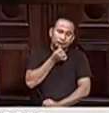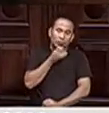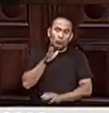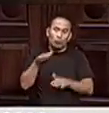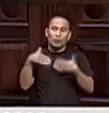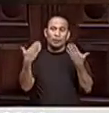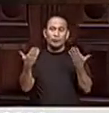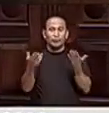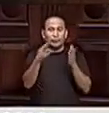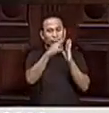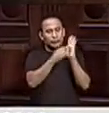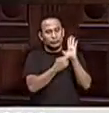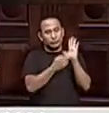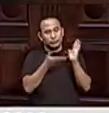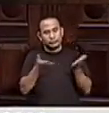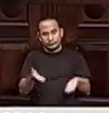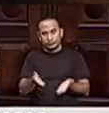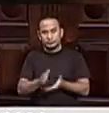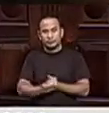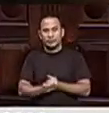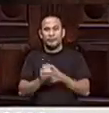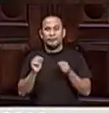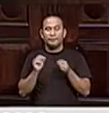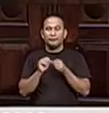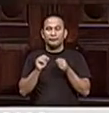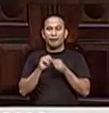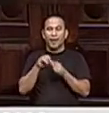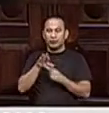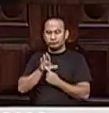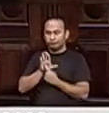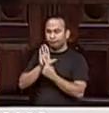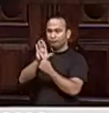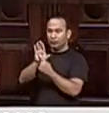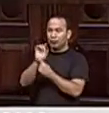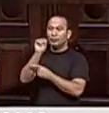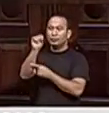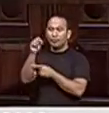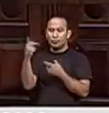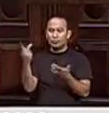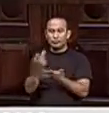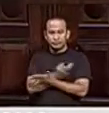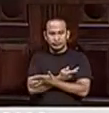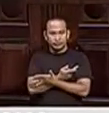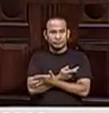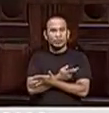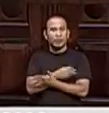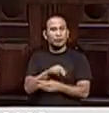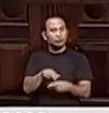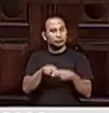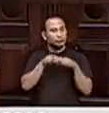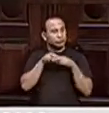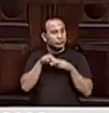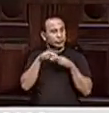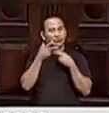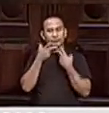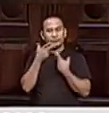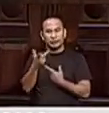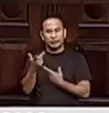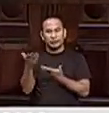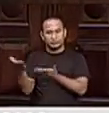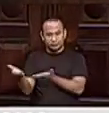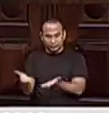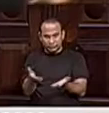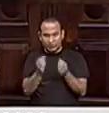Quando o relator aqui faz referência àquele episódio, e era por isso que ele estava encaminhando a esta